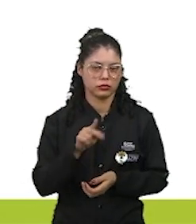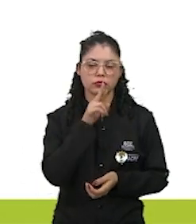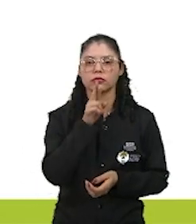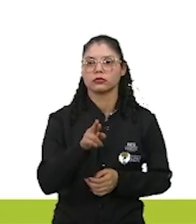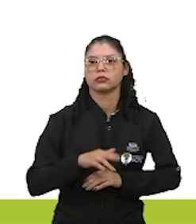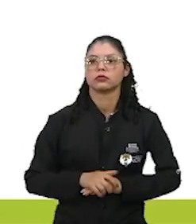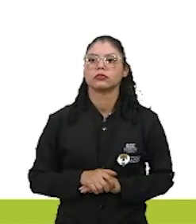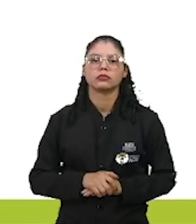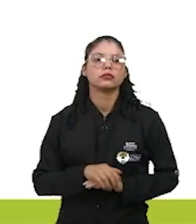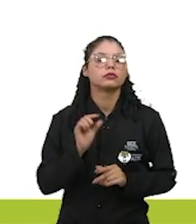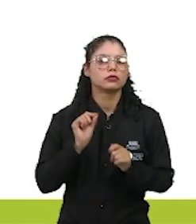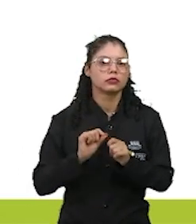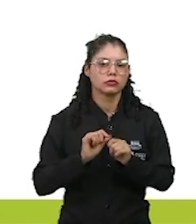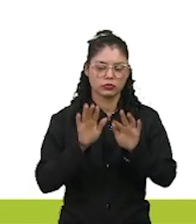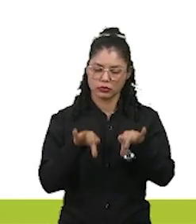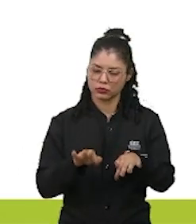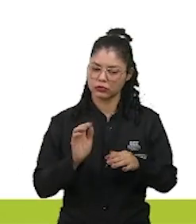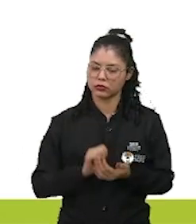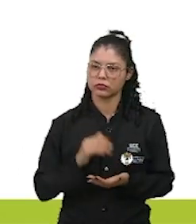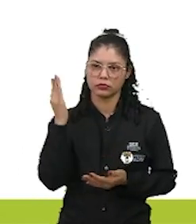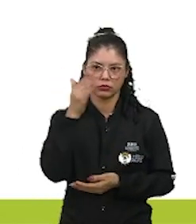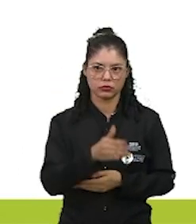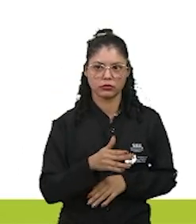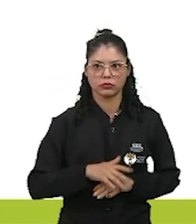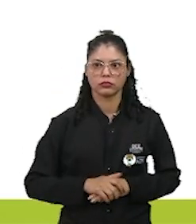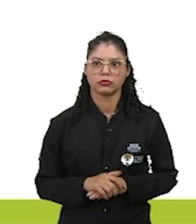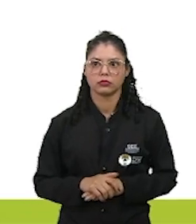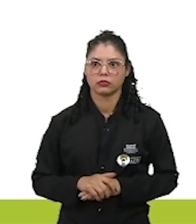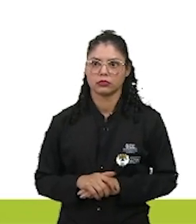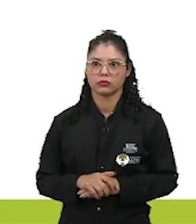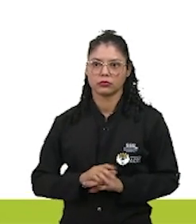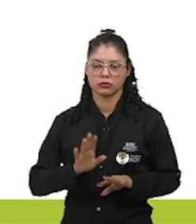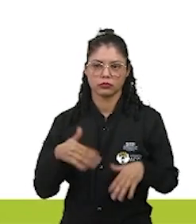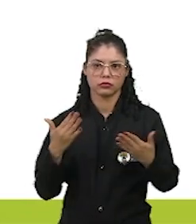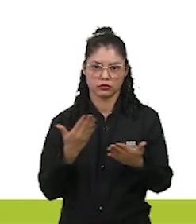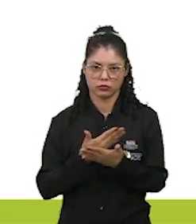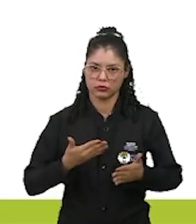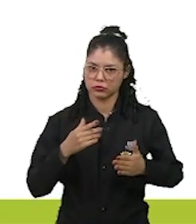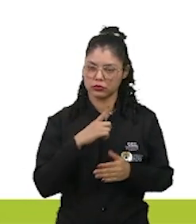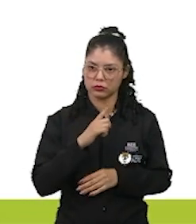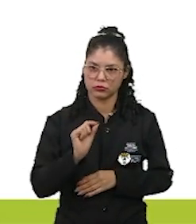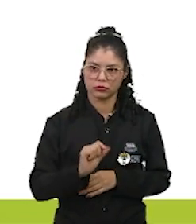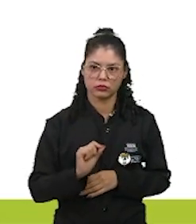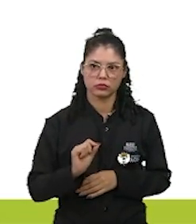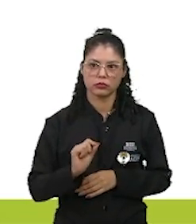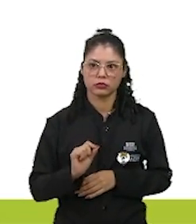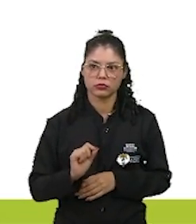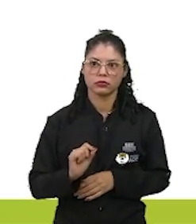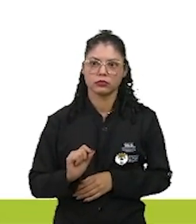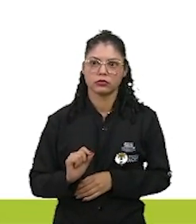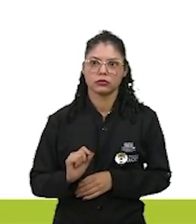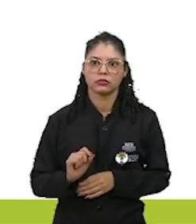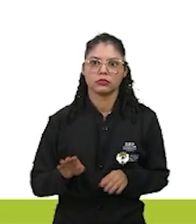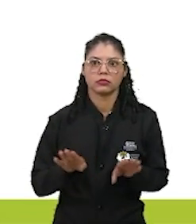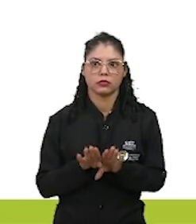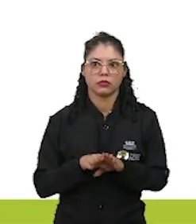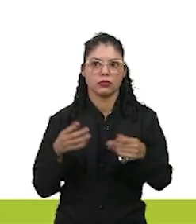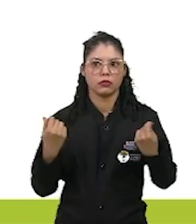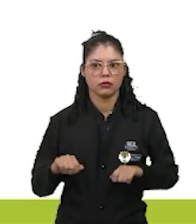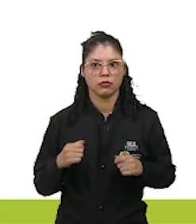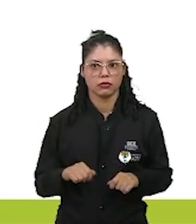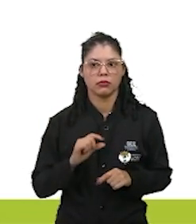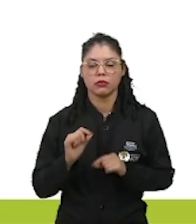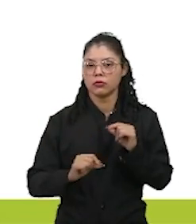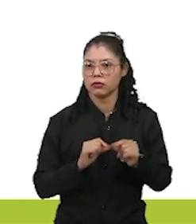mais rápido para você, estudante. Vem comigo. Vamos olhar agora para o método geométrico, tá bom? Professor, como é que eu resolvo essa questão pelo método